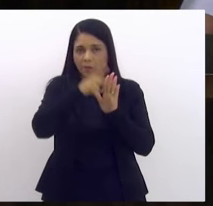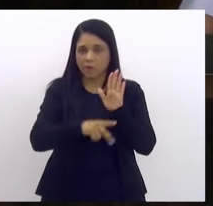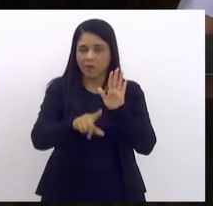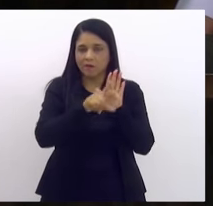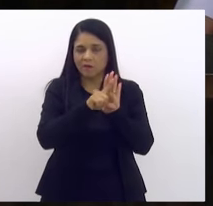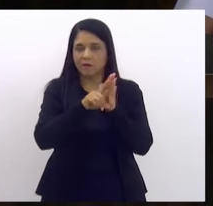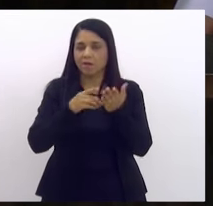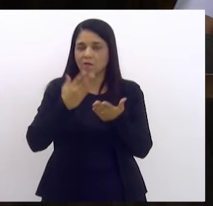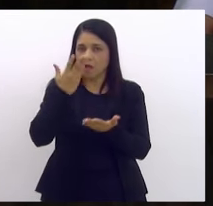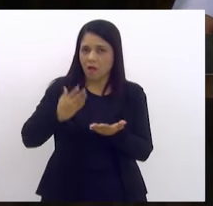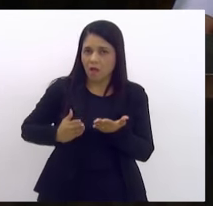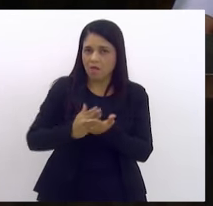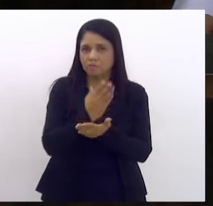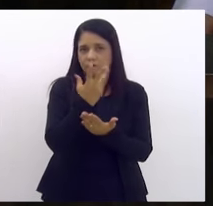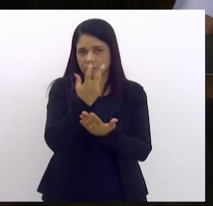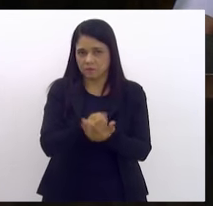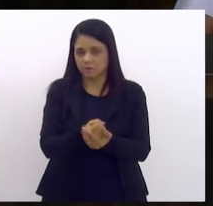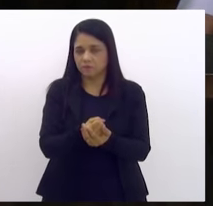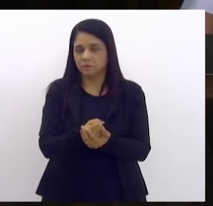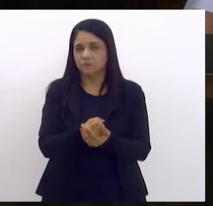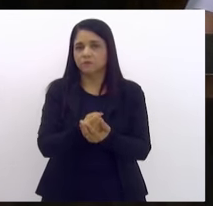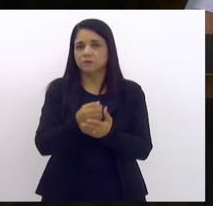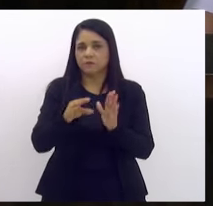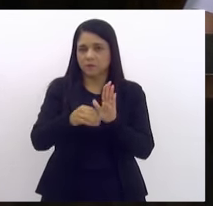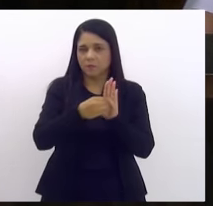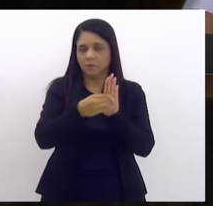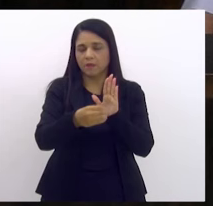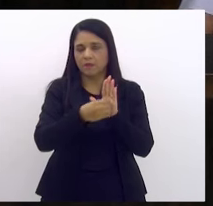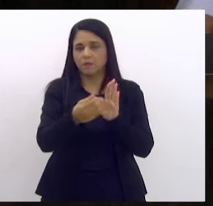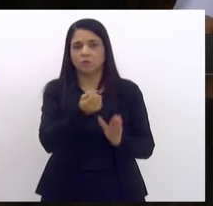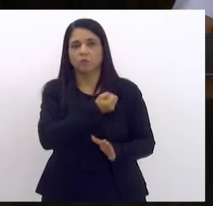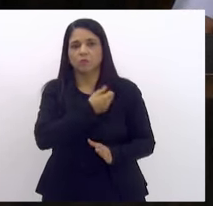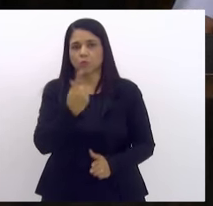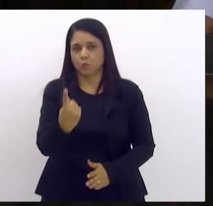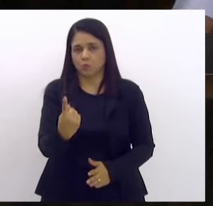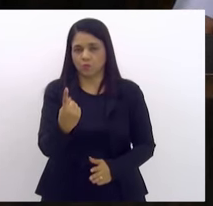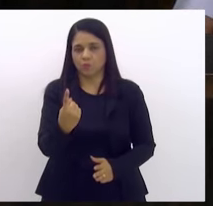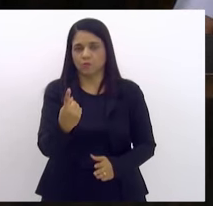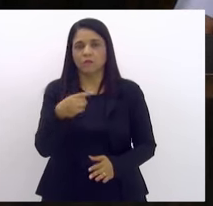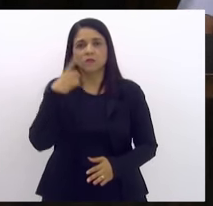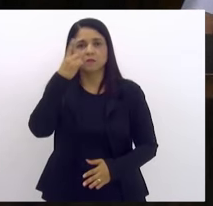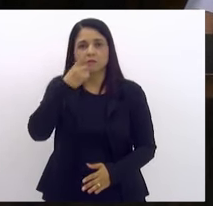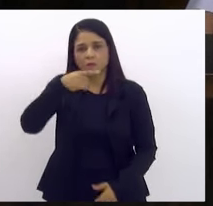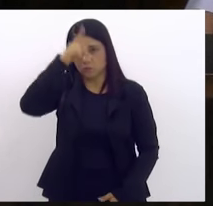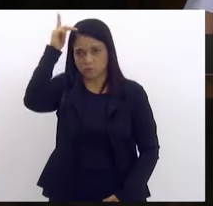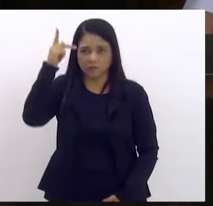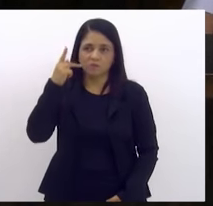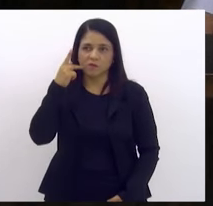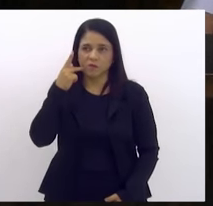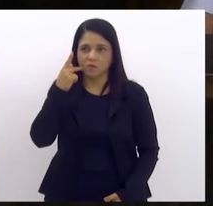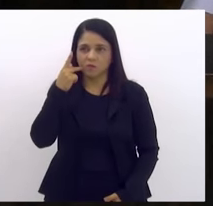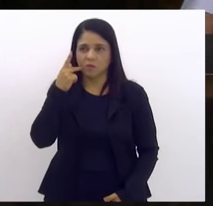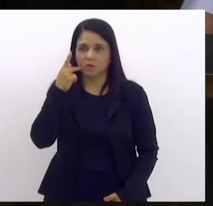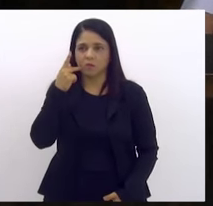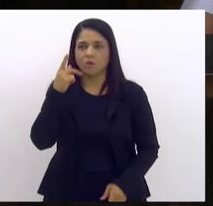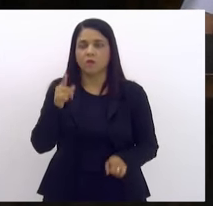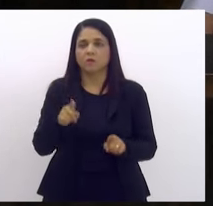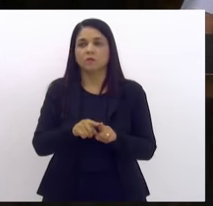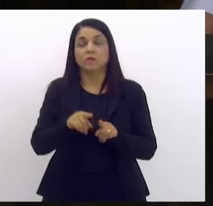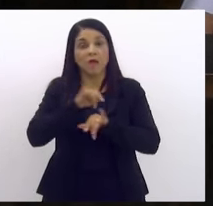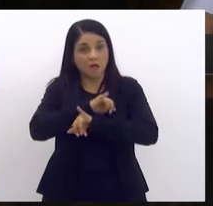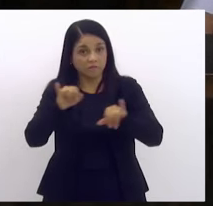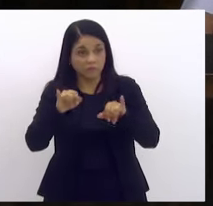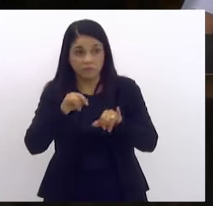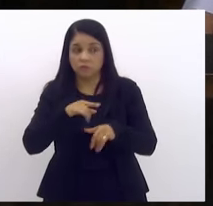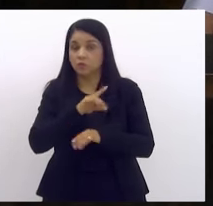a aprovação da emenda número 1. Deputado Luiz Paulo. Eu também alerto todos os